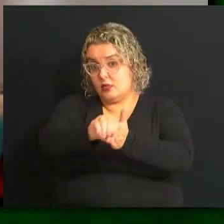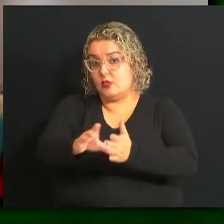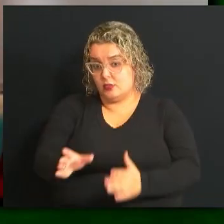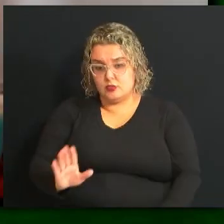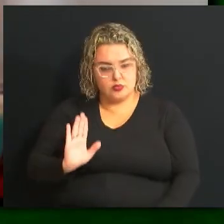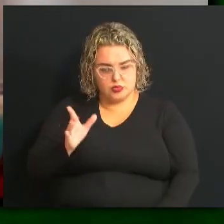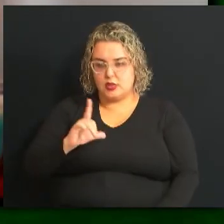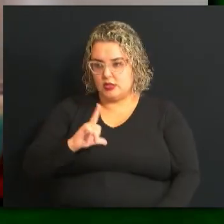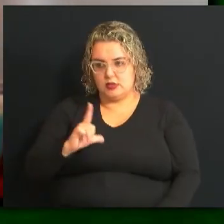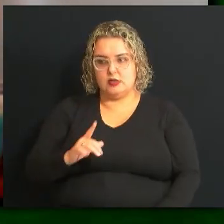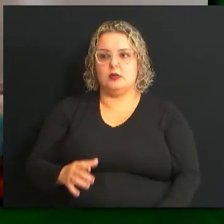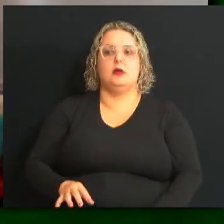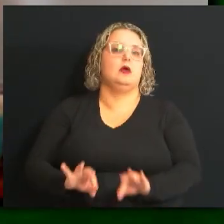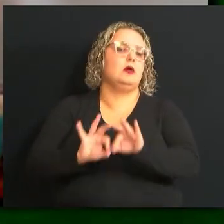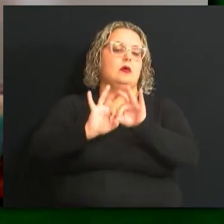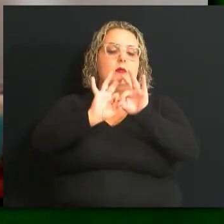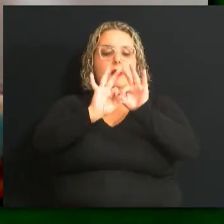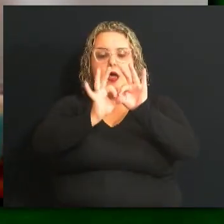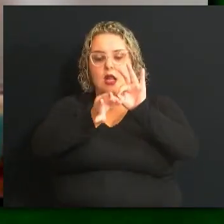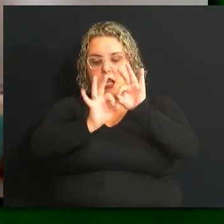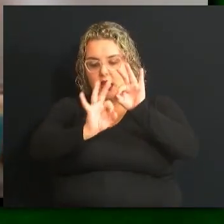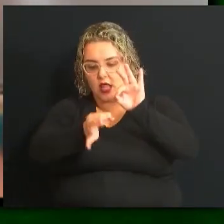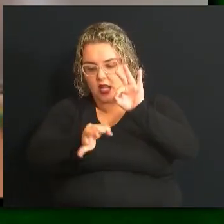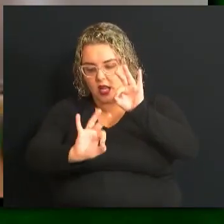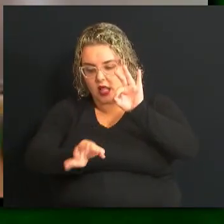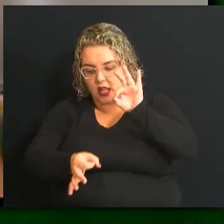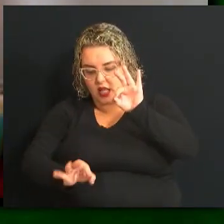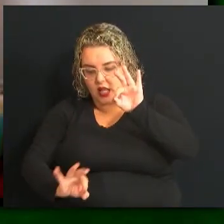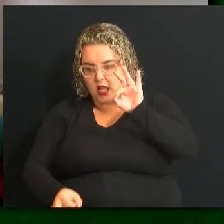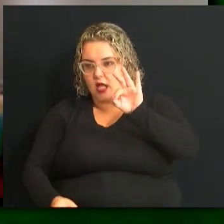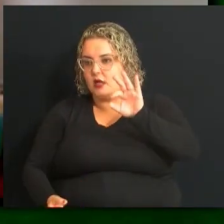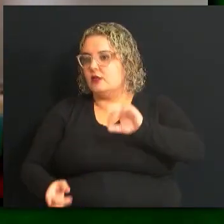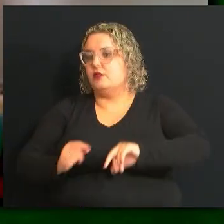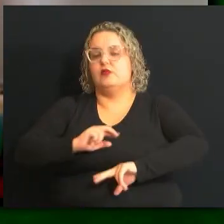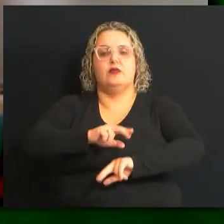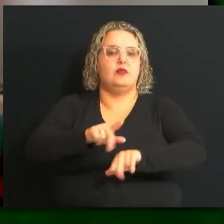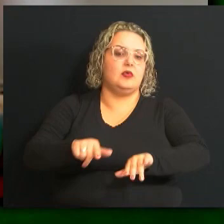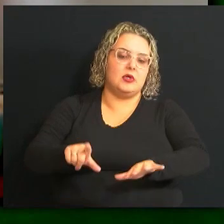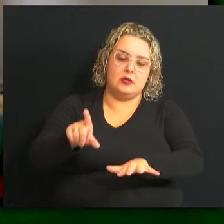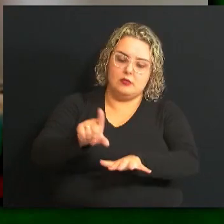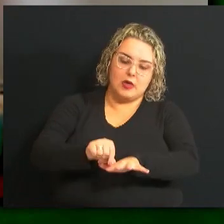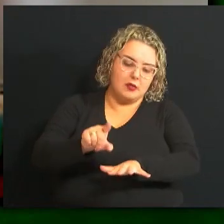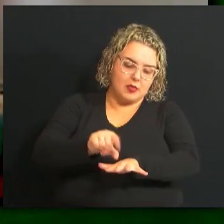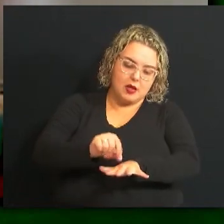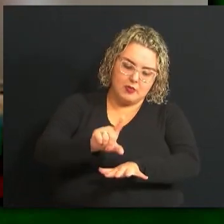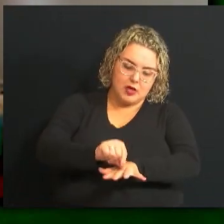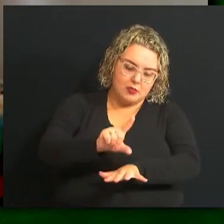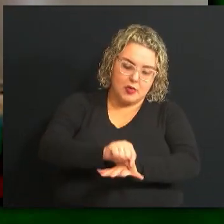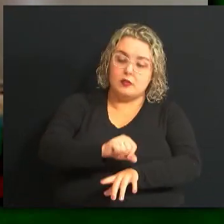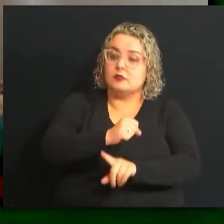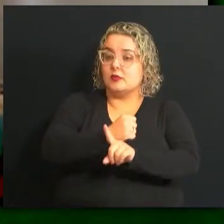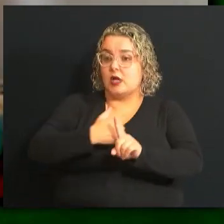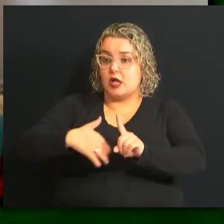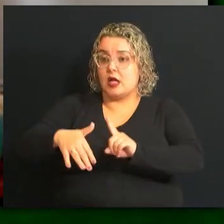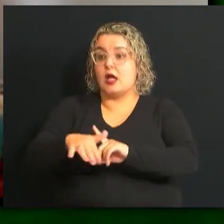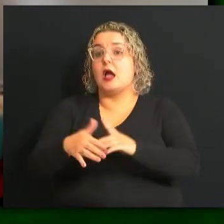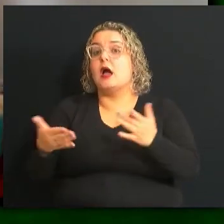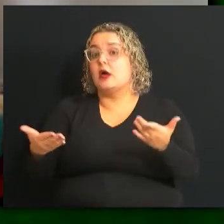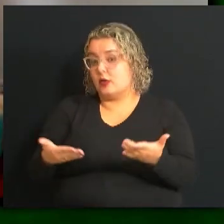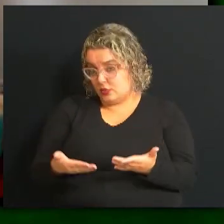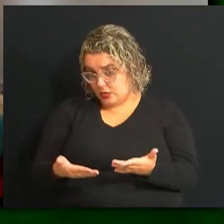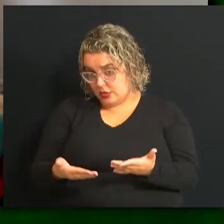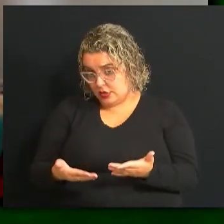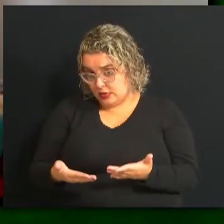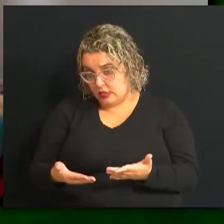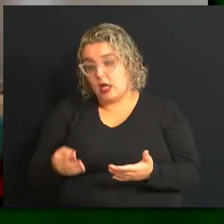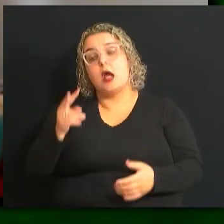ela é extensa, ela aborda ali diversos segmentos da sociedade. Agora, do ponto